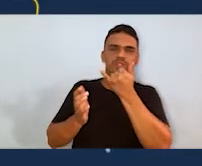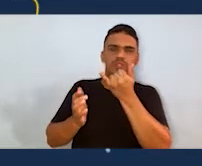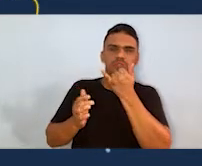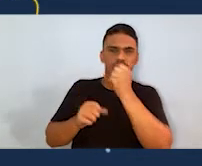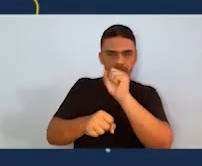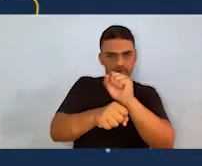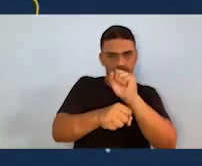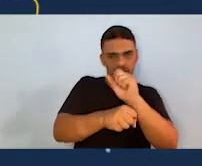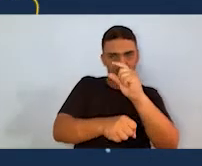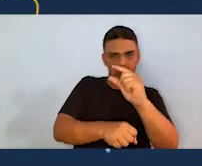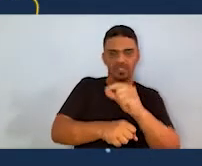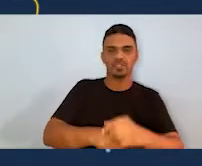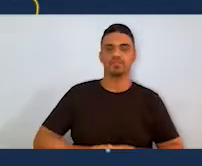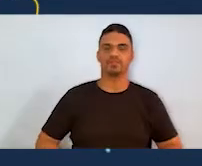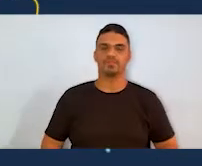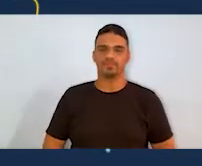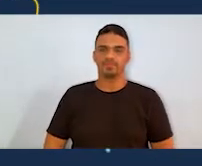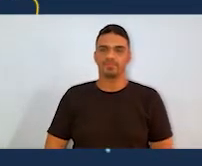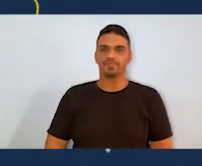Espera só um pouco.